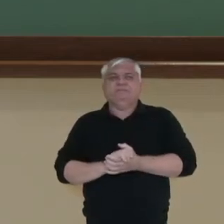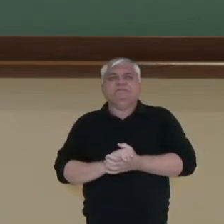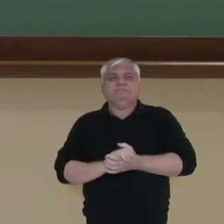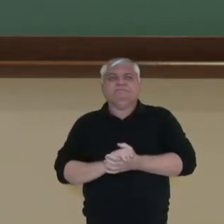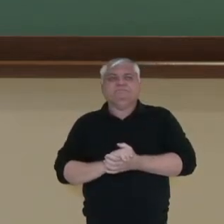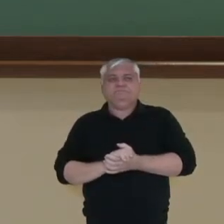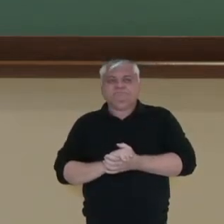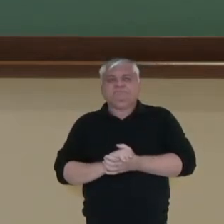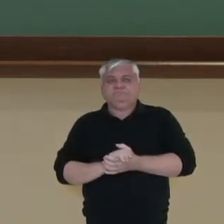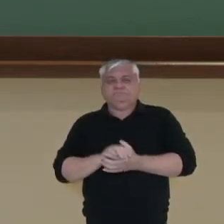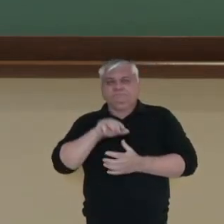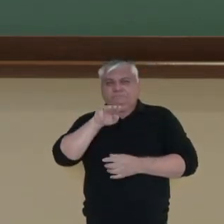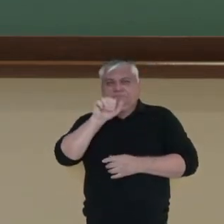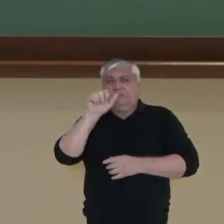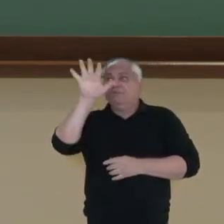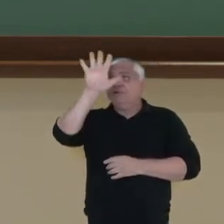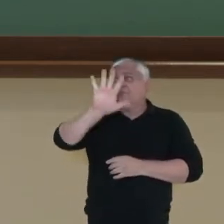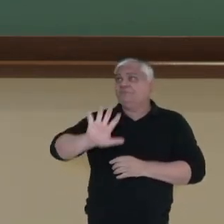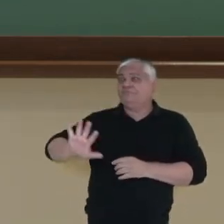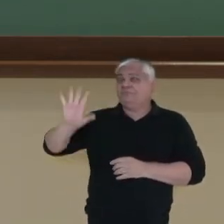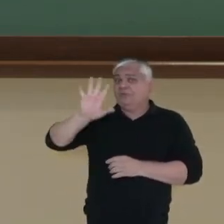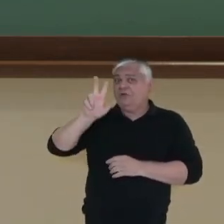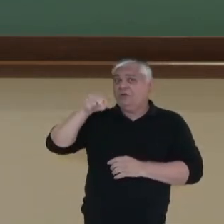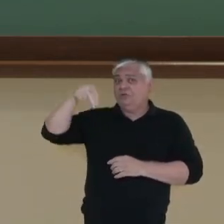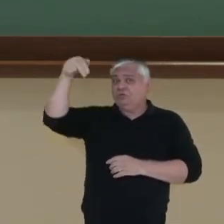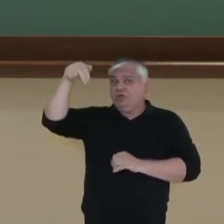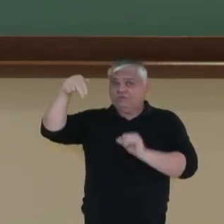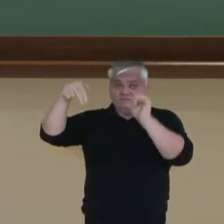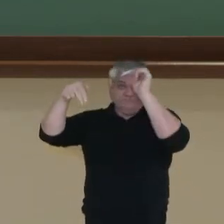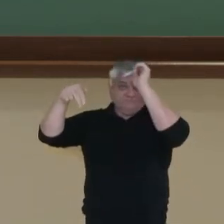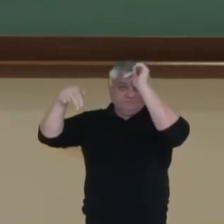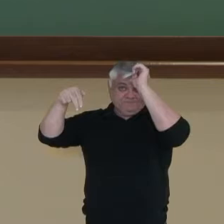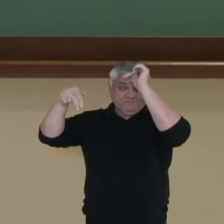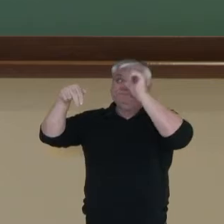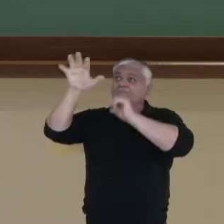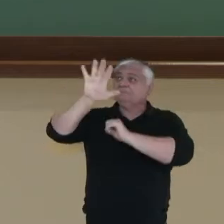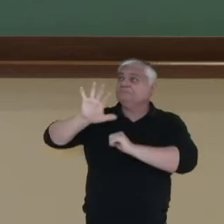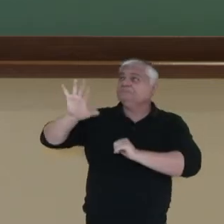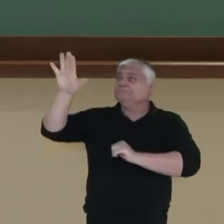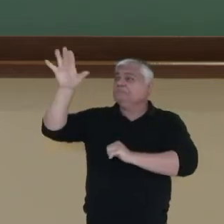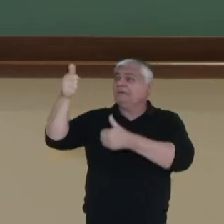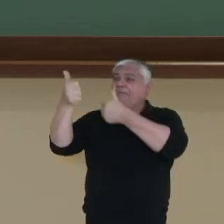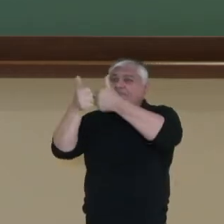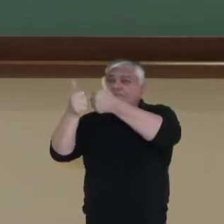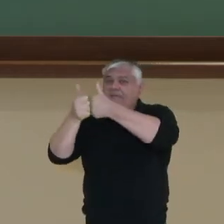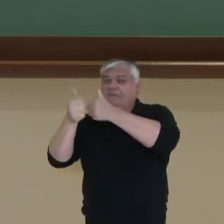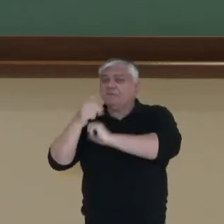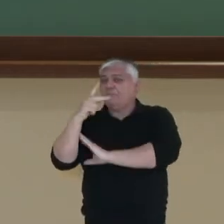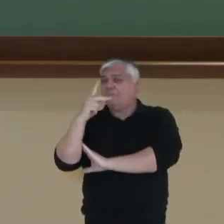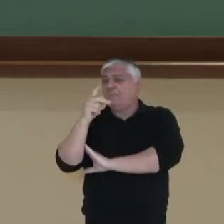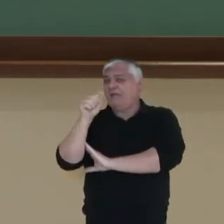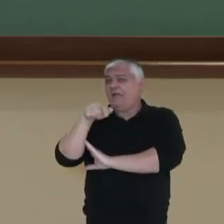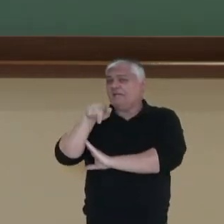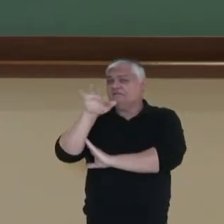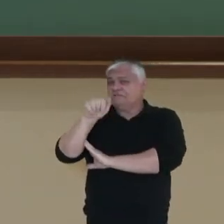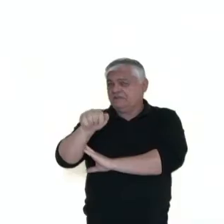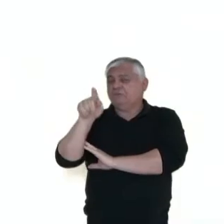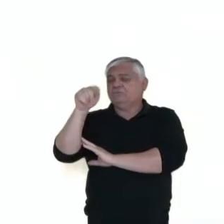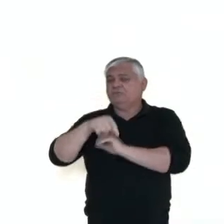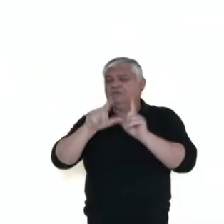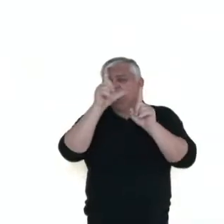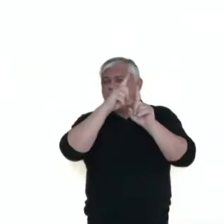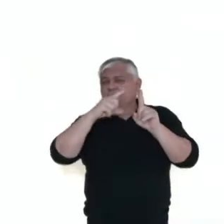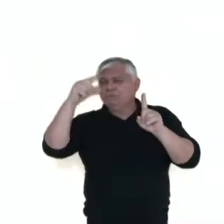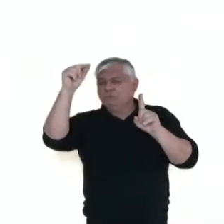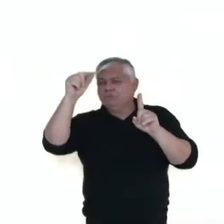Aqui nós temos um mapa da região norte da Índia, próximo ao Paquistão, né? Ali vai pegar